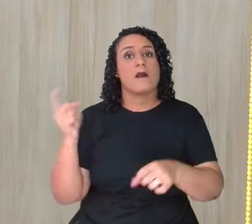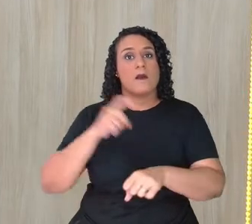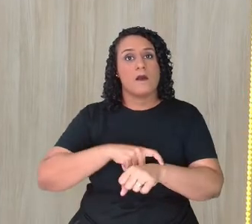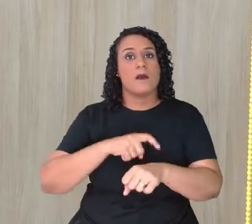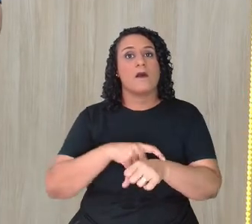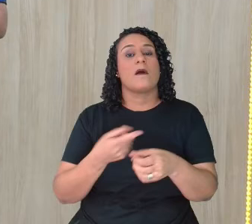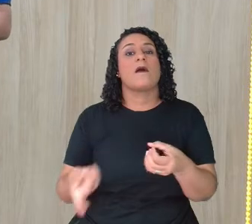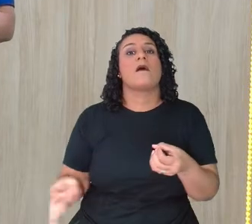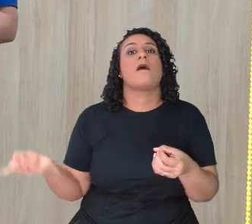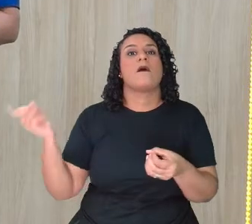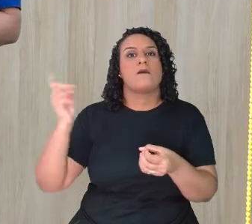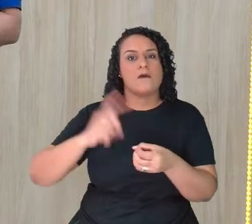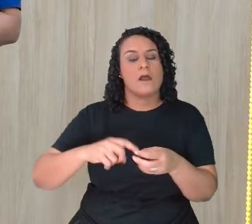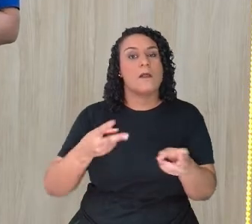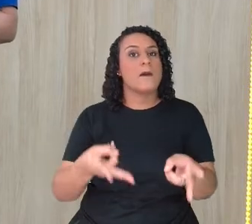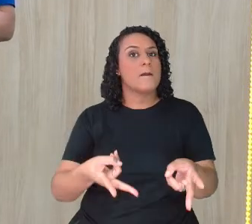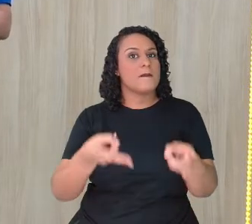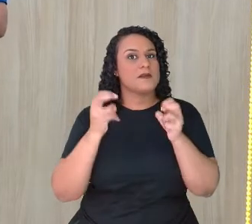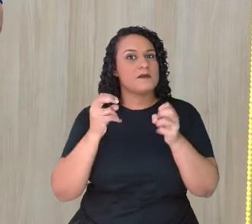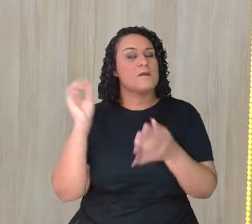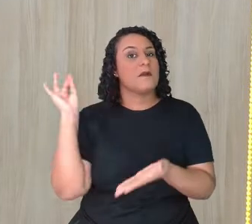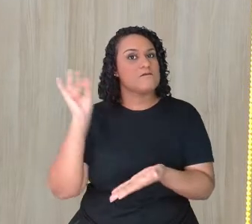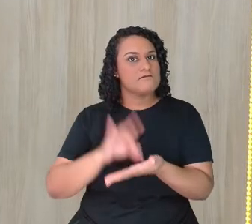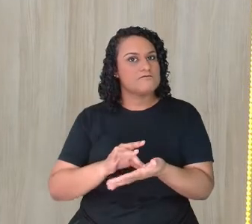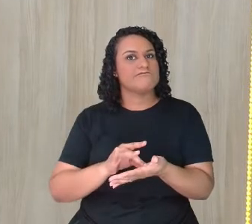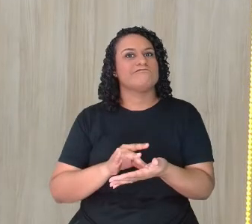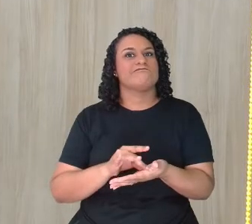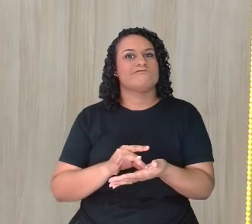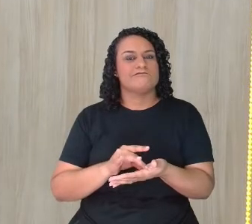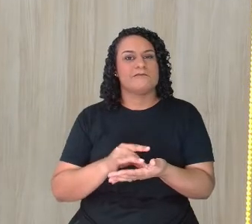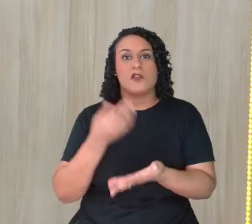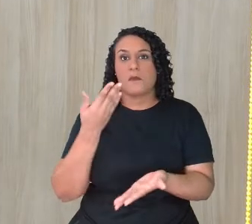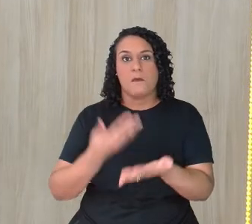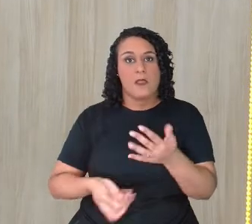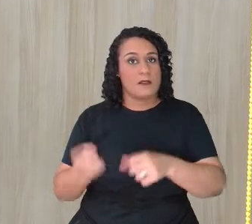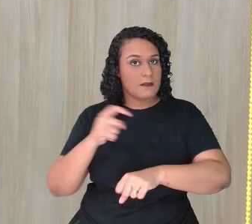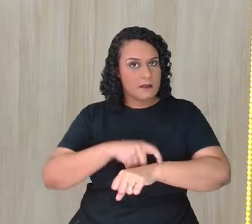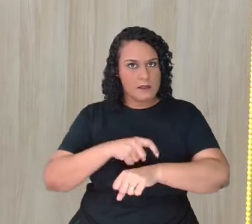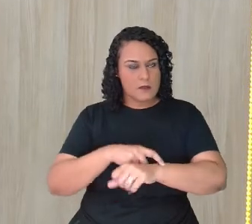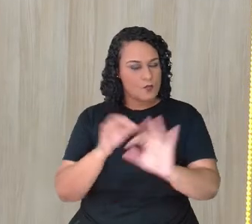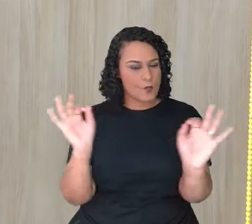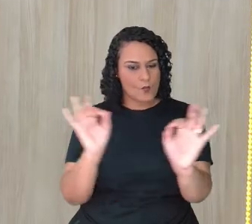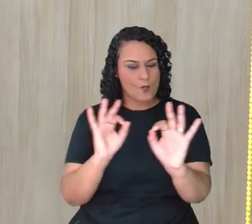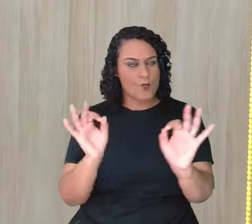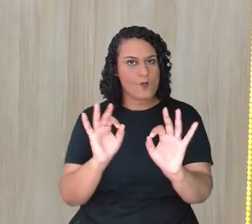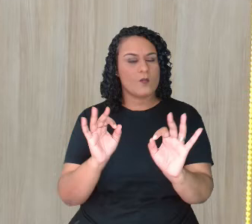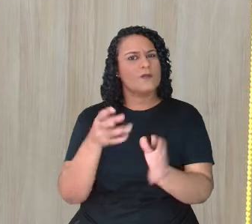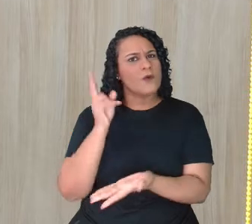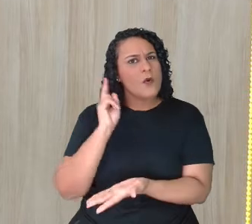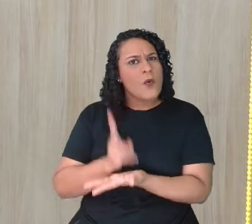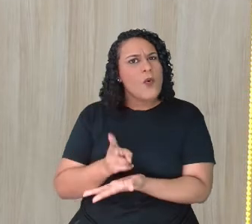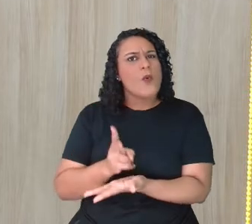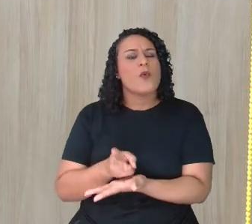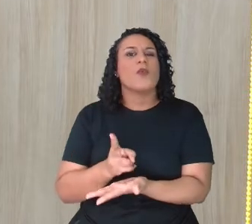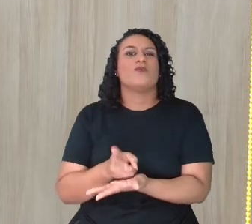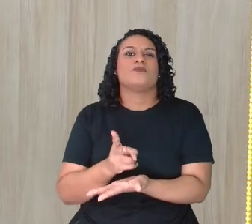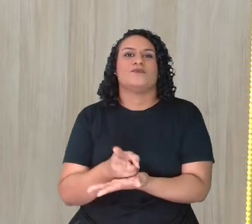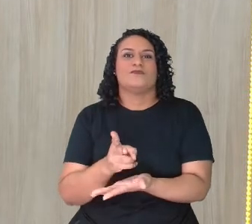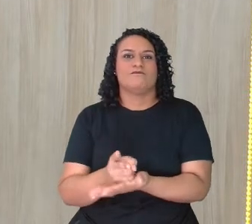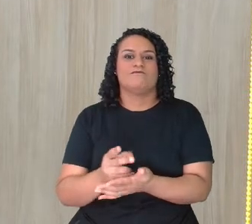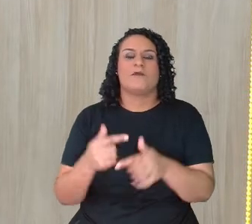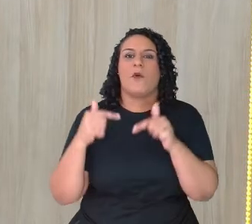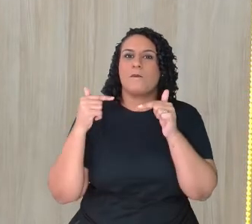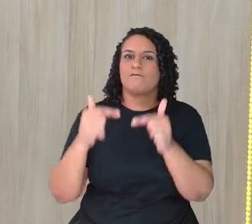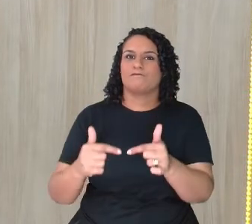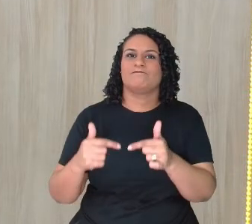retomar realmente, não é? E perceber que nós não temos tempo a perder, não é, sexto ano? Vamos avançar